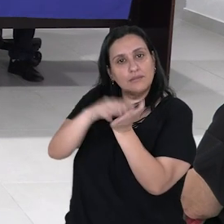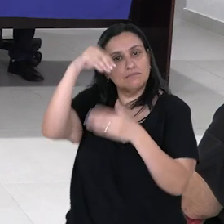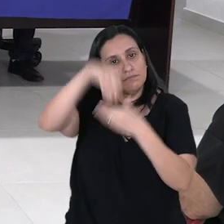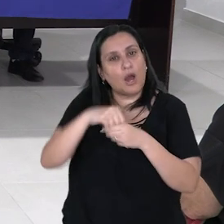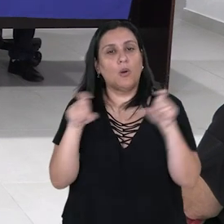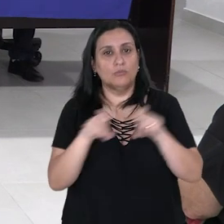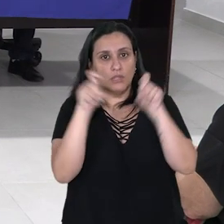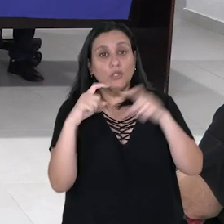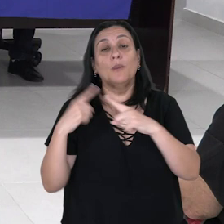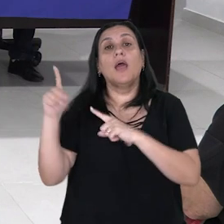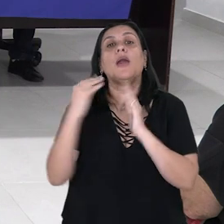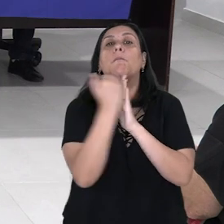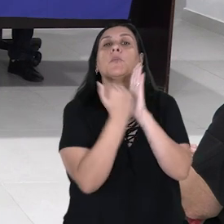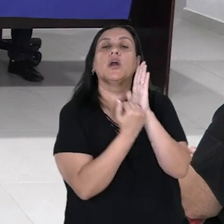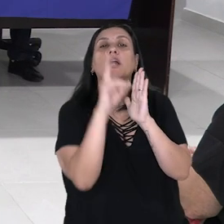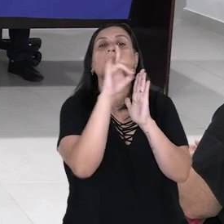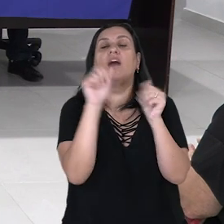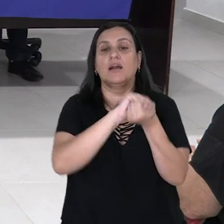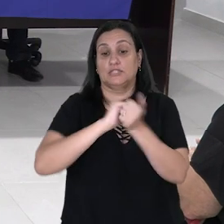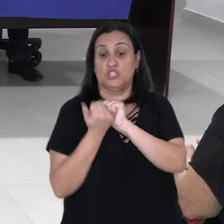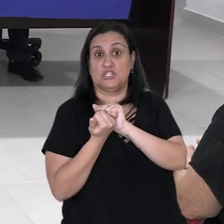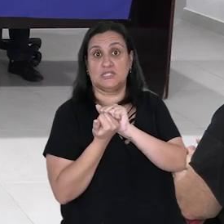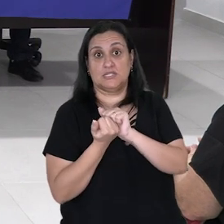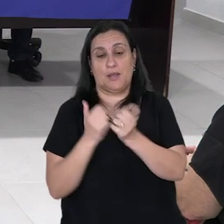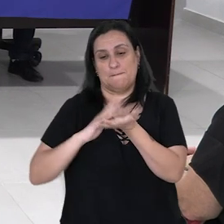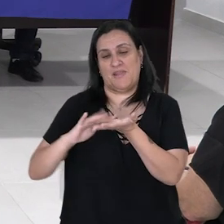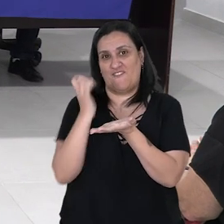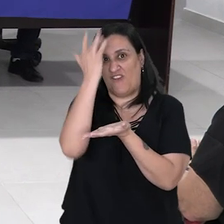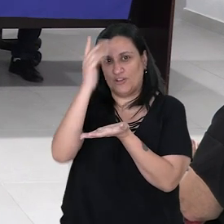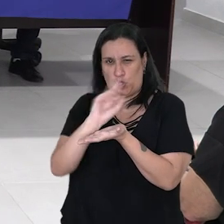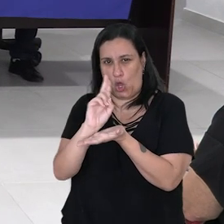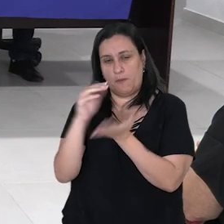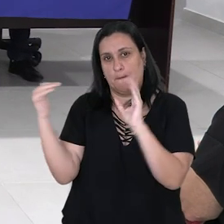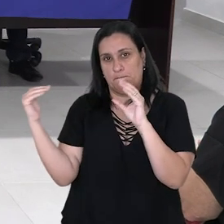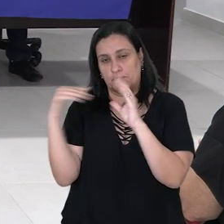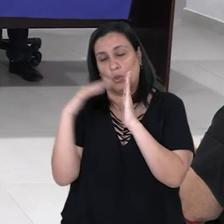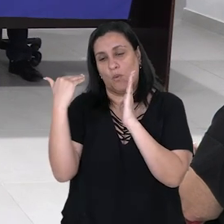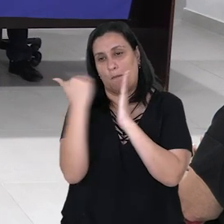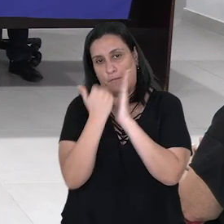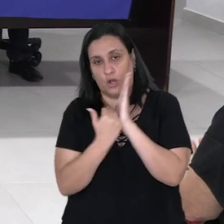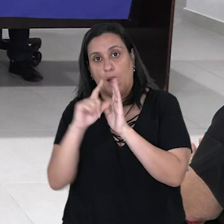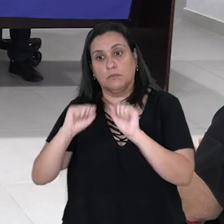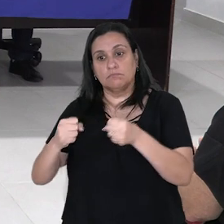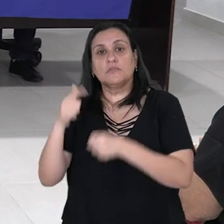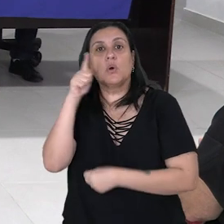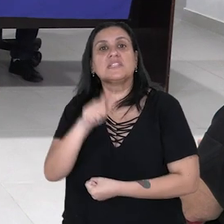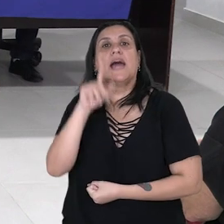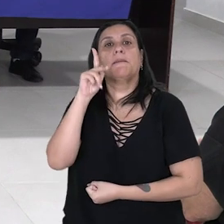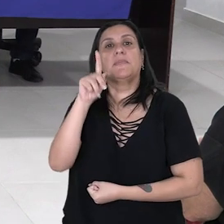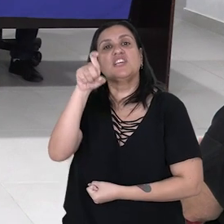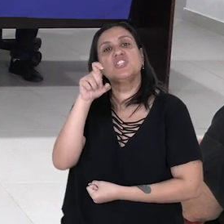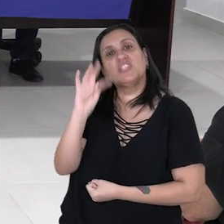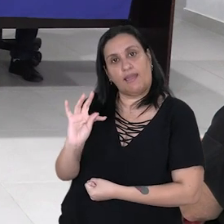o programa que é usado para transcrição, que é o Braille Fácil, ele suporta essa versão TXT.